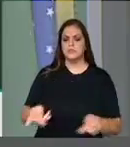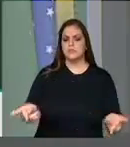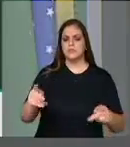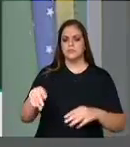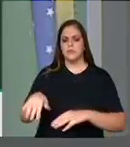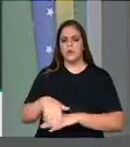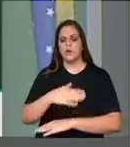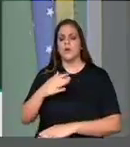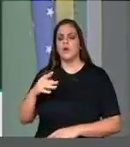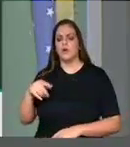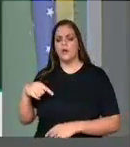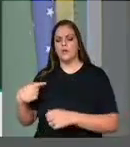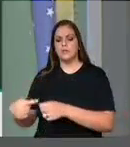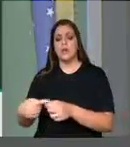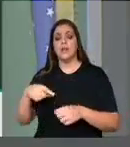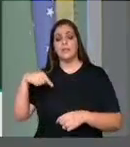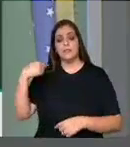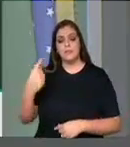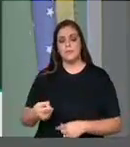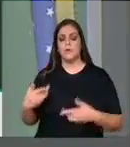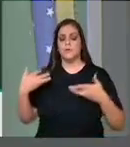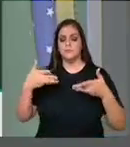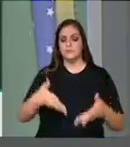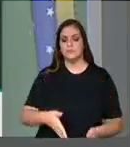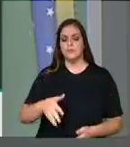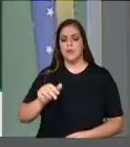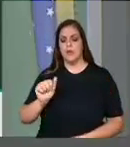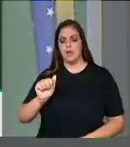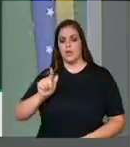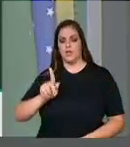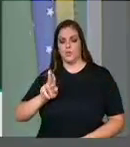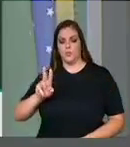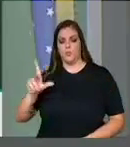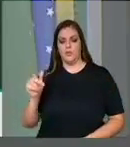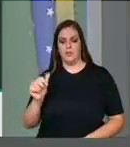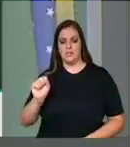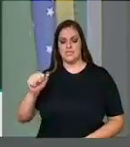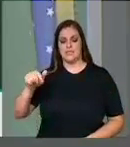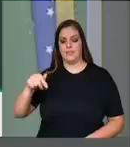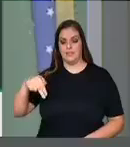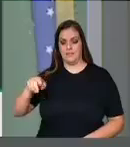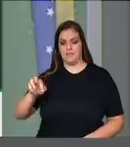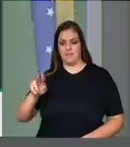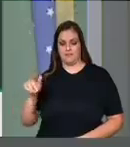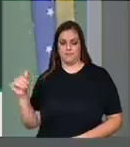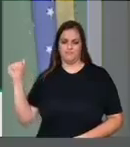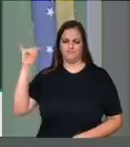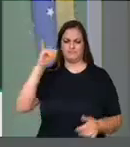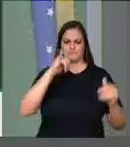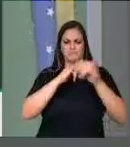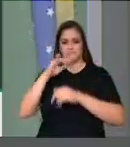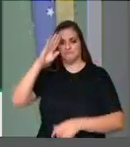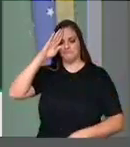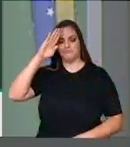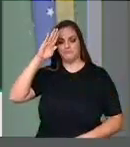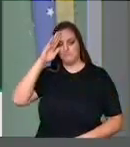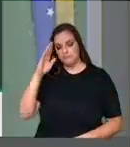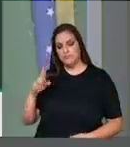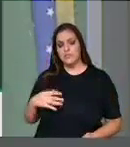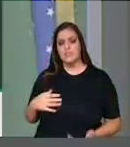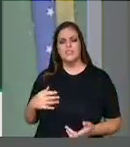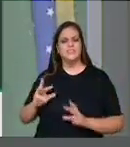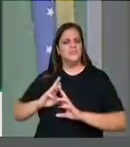negras, e observou que das agulhas negras, a nova geração estudava mais direito constitucional e as vontades de direito do país. Nós tivemos uma